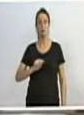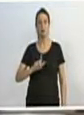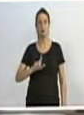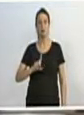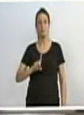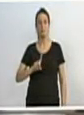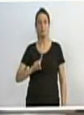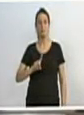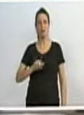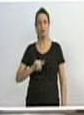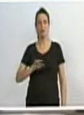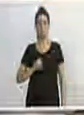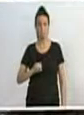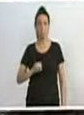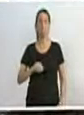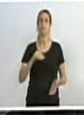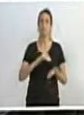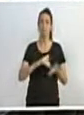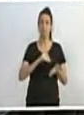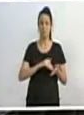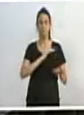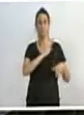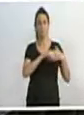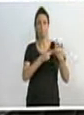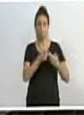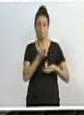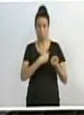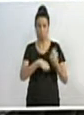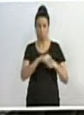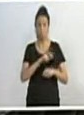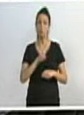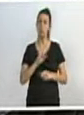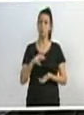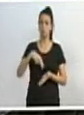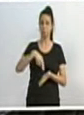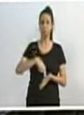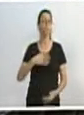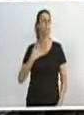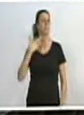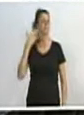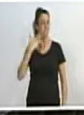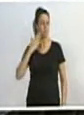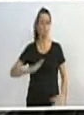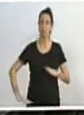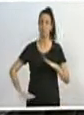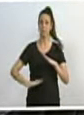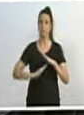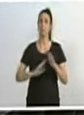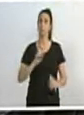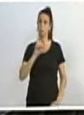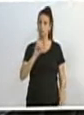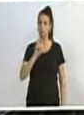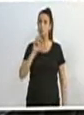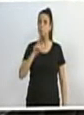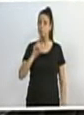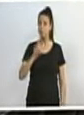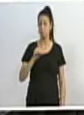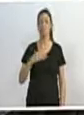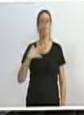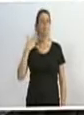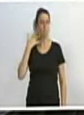pequenas empresas da Secretaria de Desenvolvimento Econômico, que também vai fazer uso da tribuna pelo tempo de até 5 minutos.